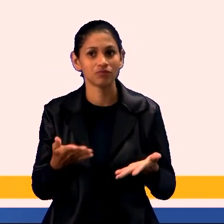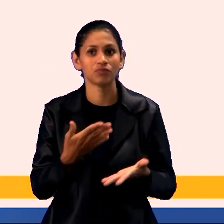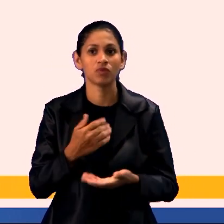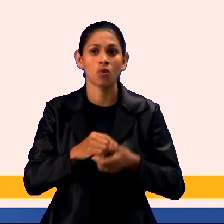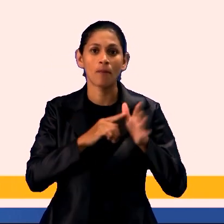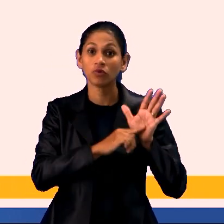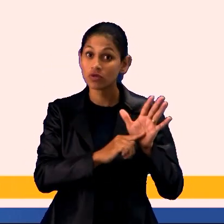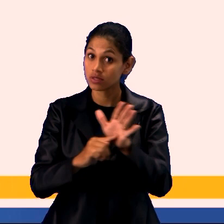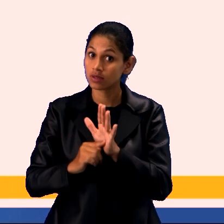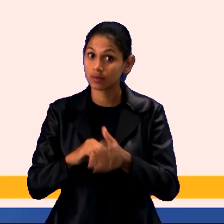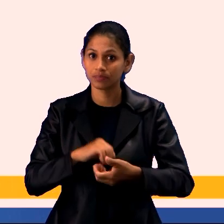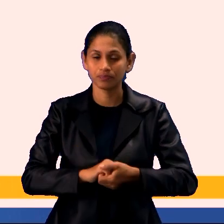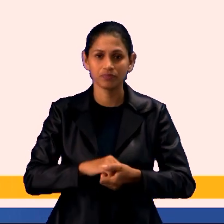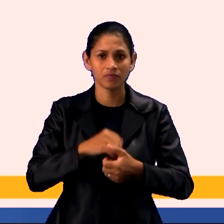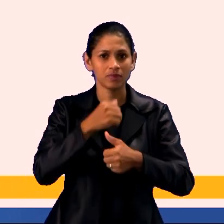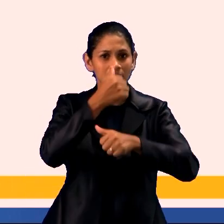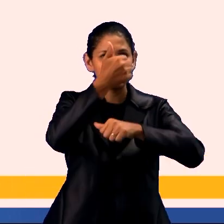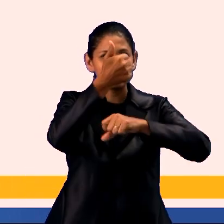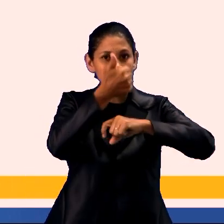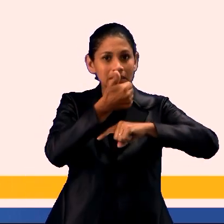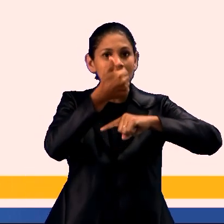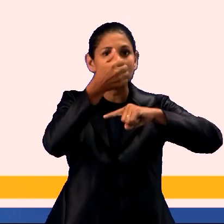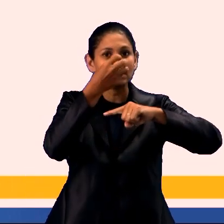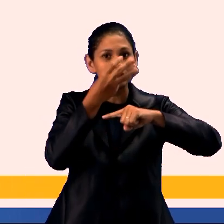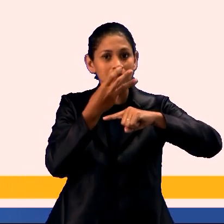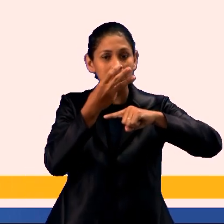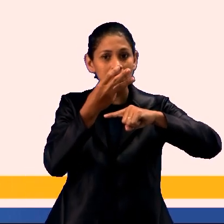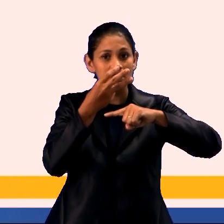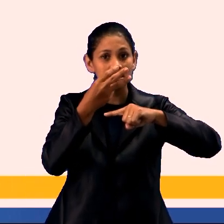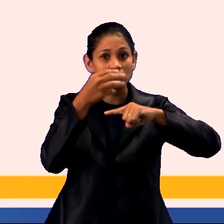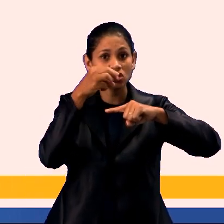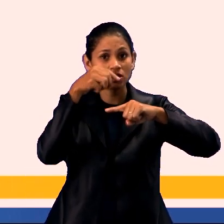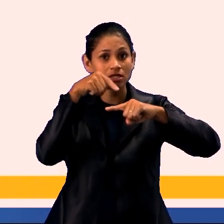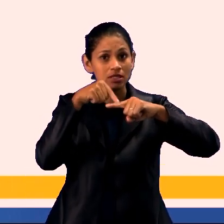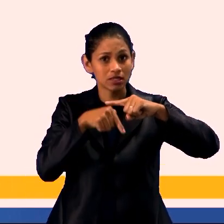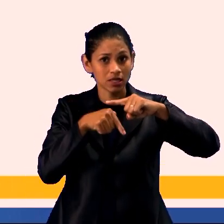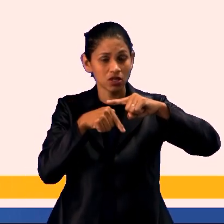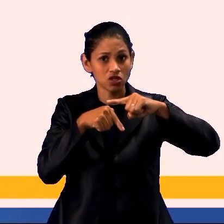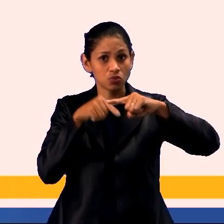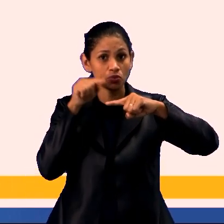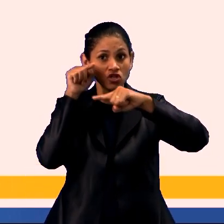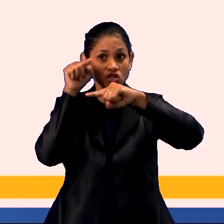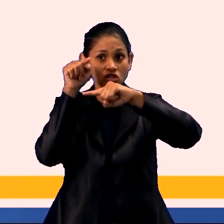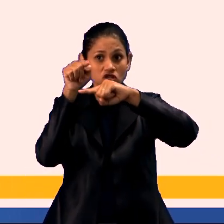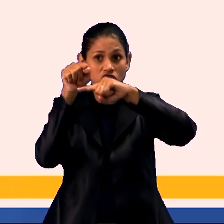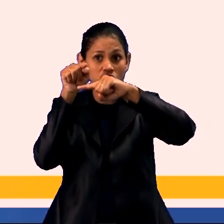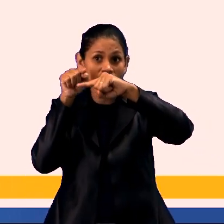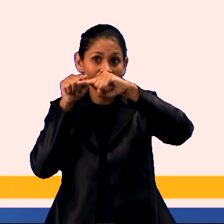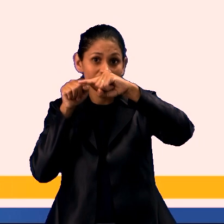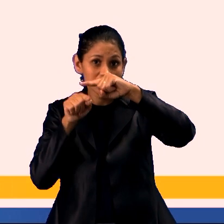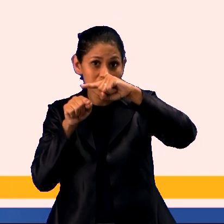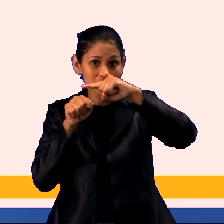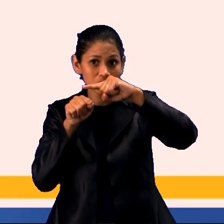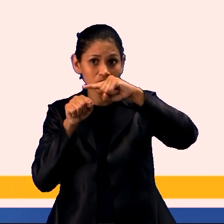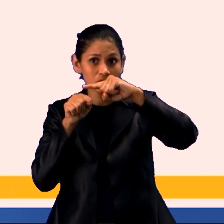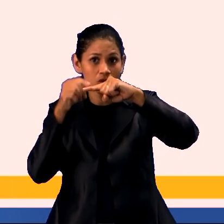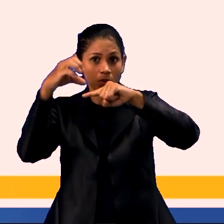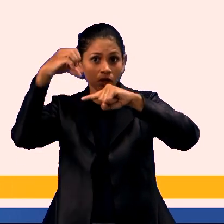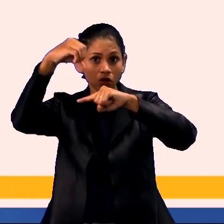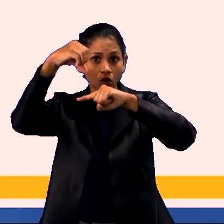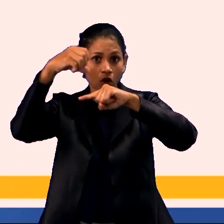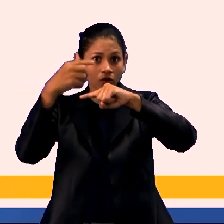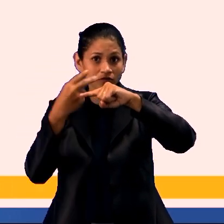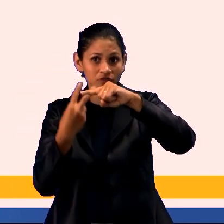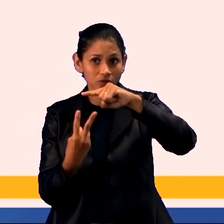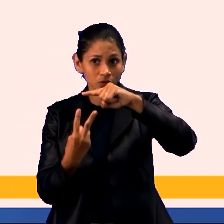vocês. Nós temos aí 13 sétimos dividido por 9 meio, ou seja, 9 sobre 2.